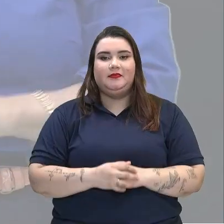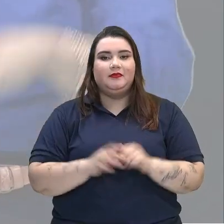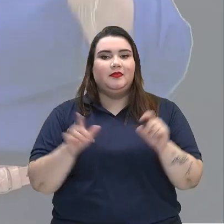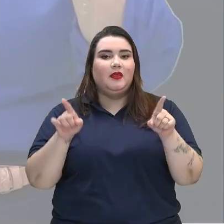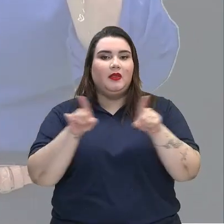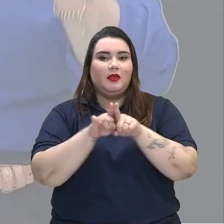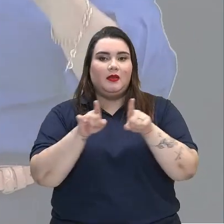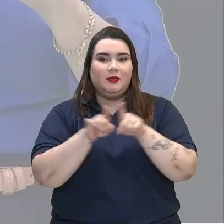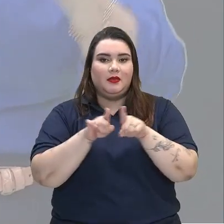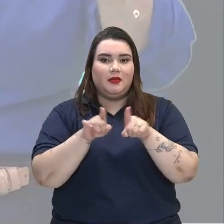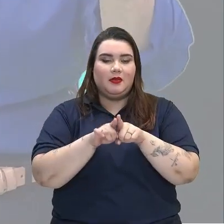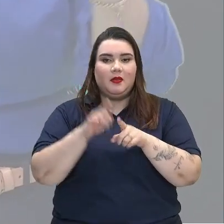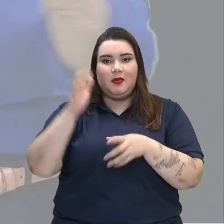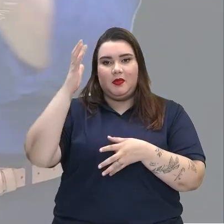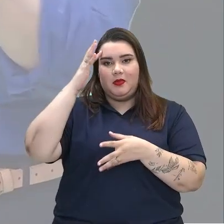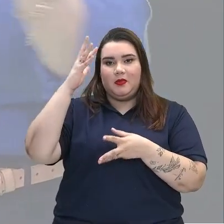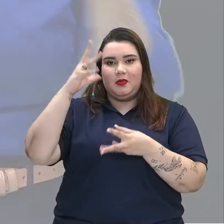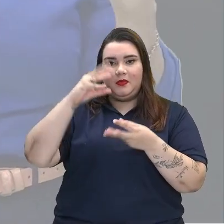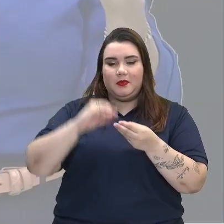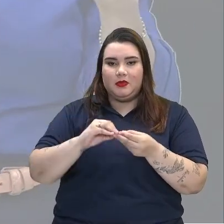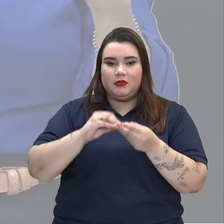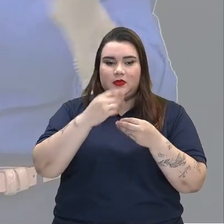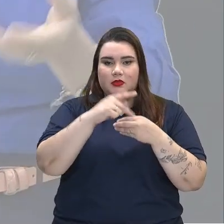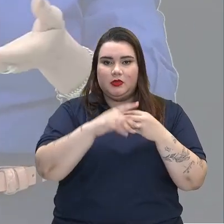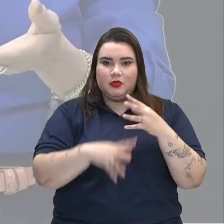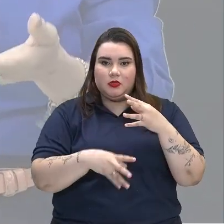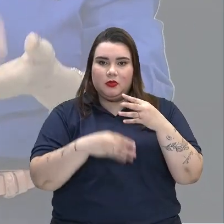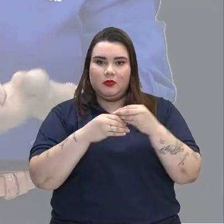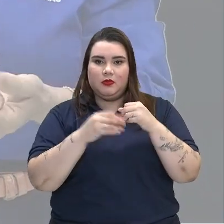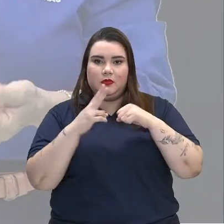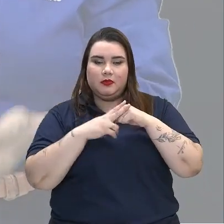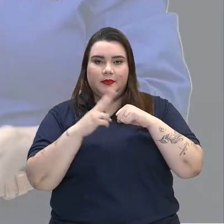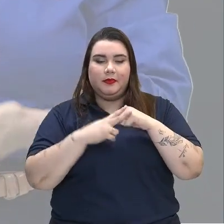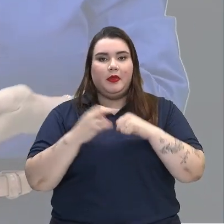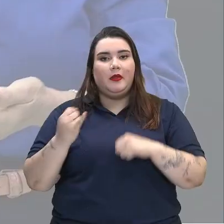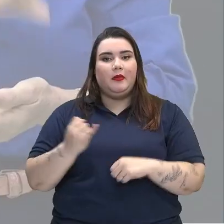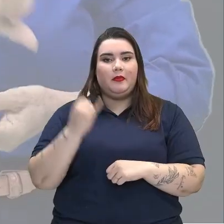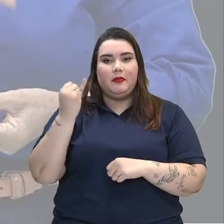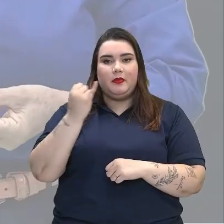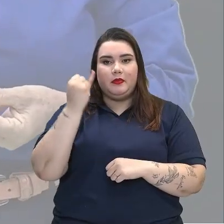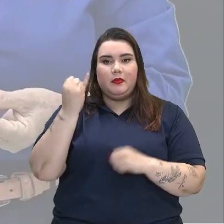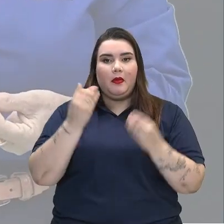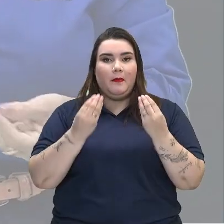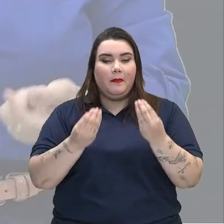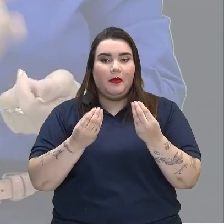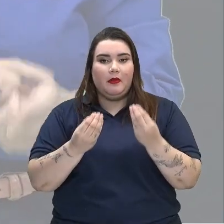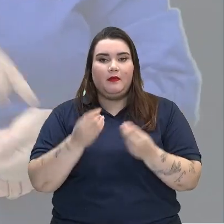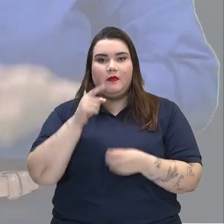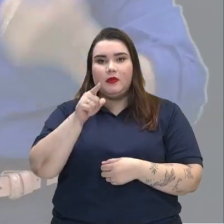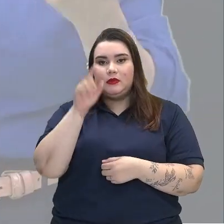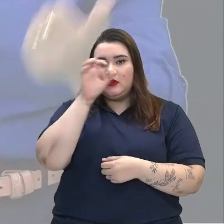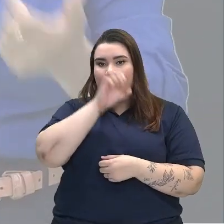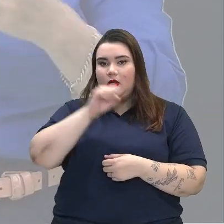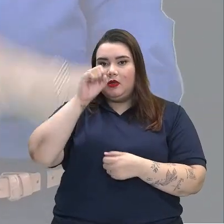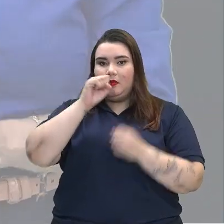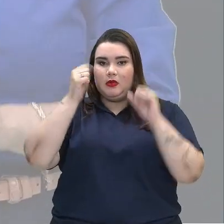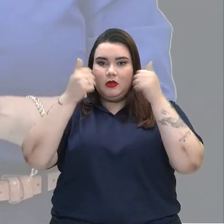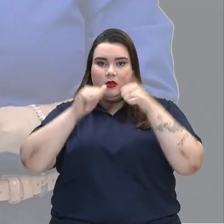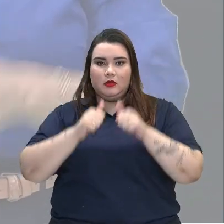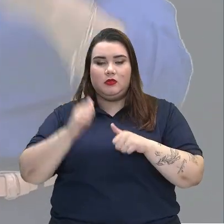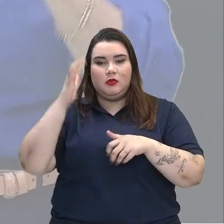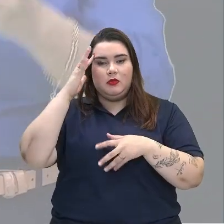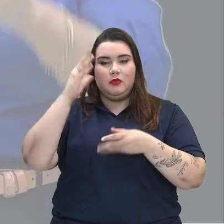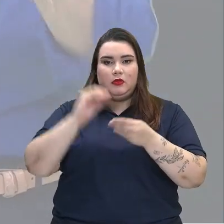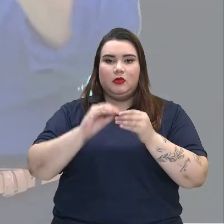disso, a compreensão desses complementos verbais é fundamental para você aprender a analisar e interpretar